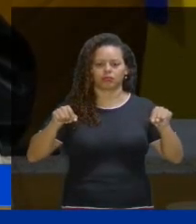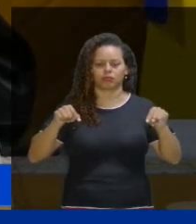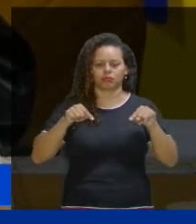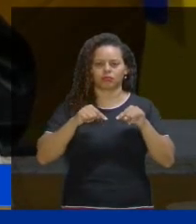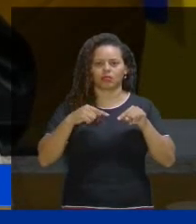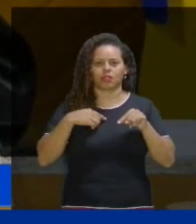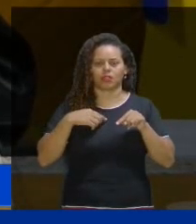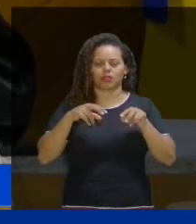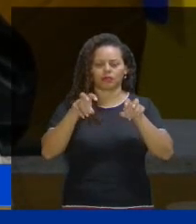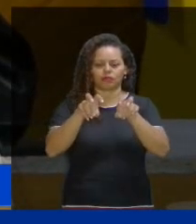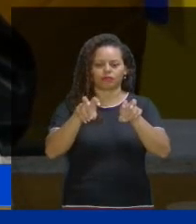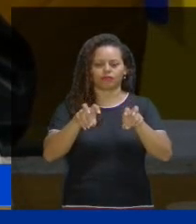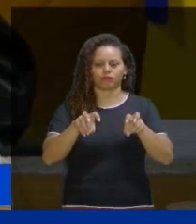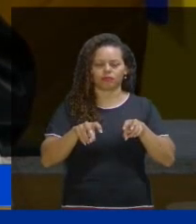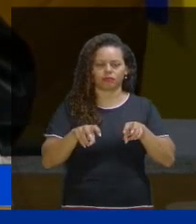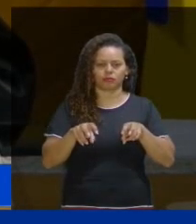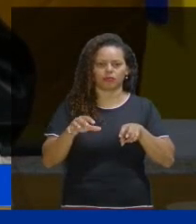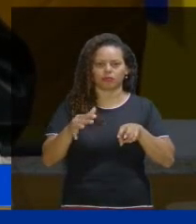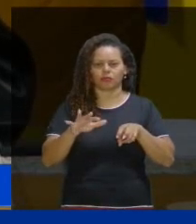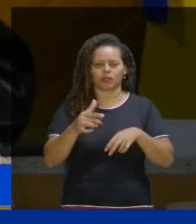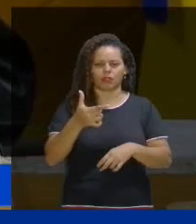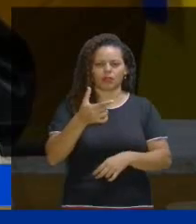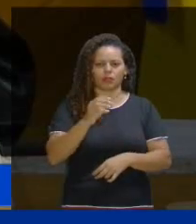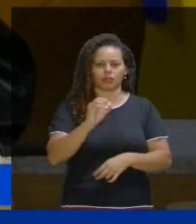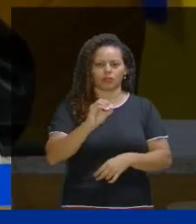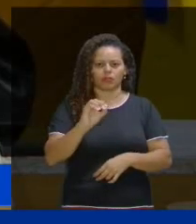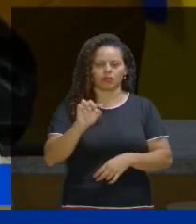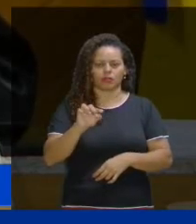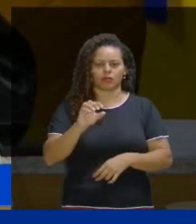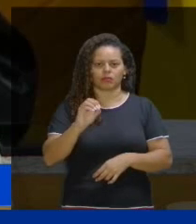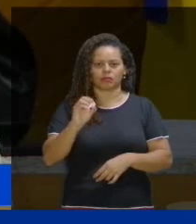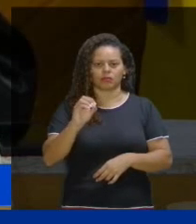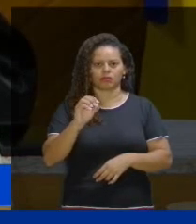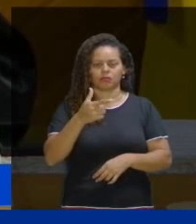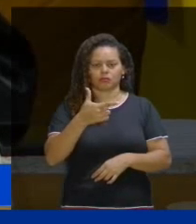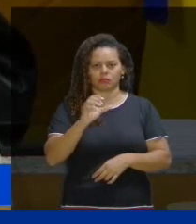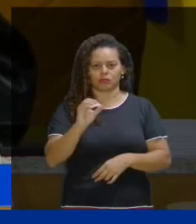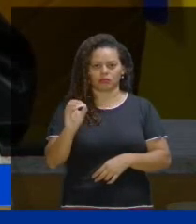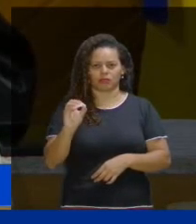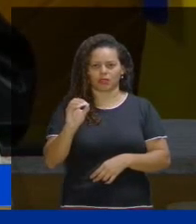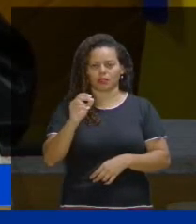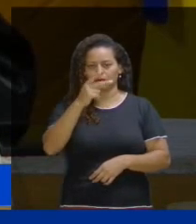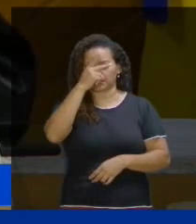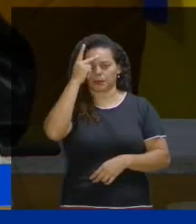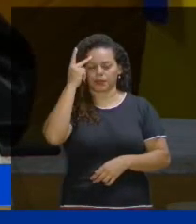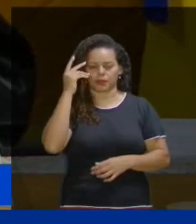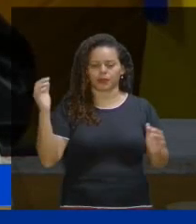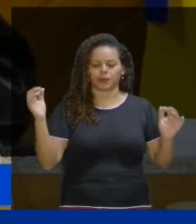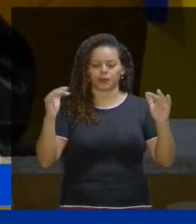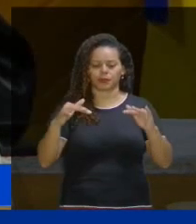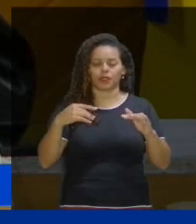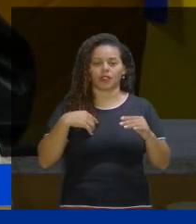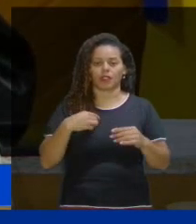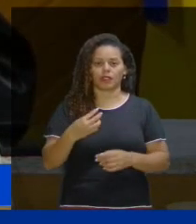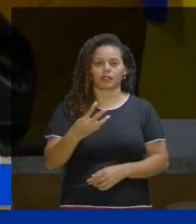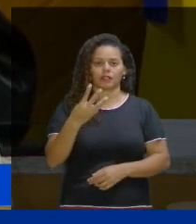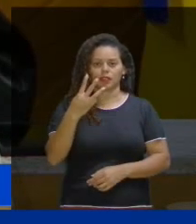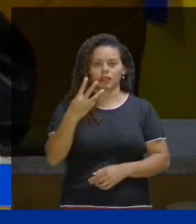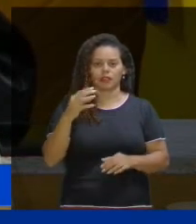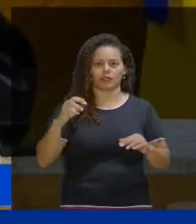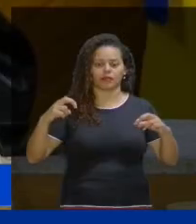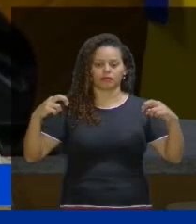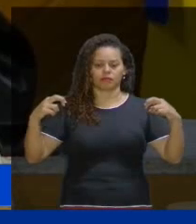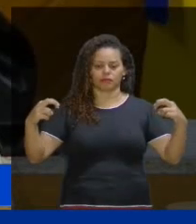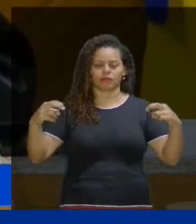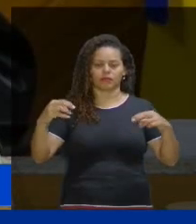com capacidade para aproximadamente 200 pessoas. À frente do auditório há 3 bancadas